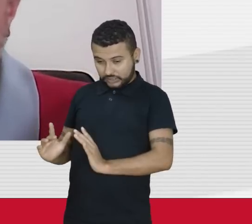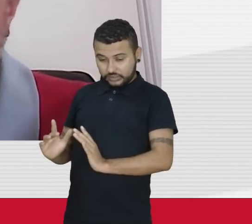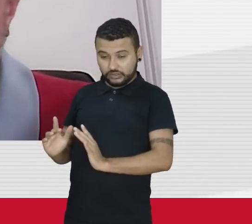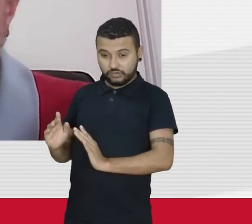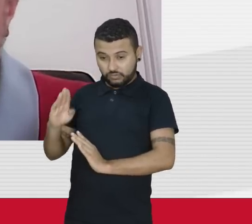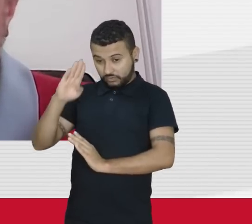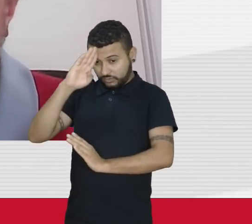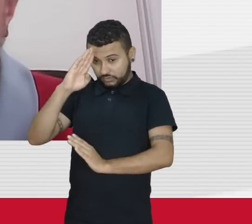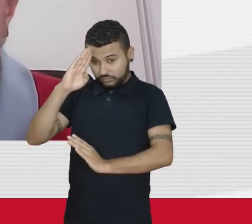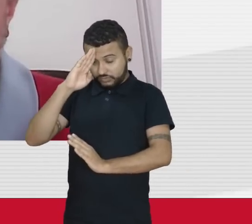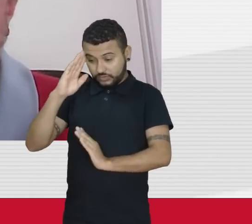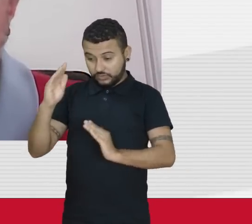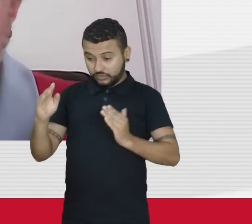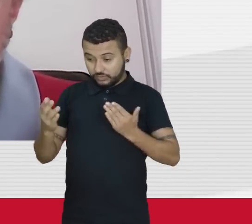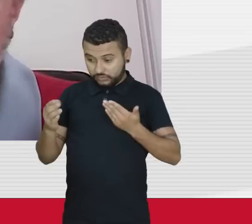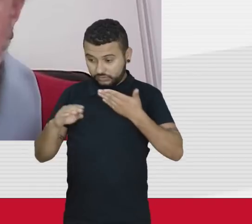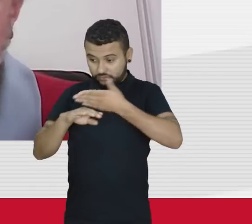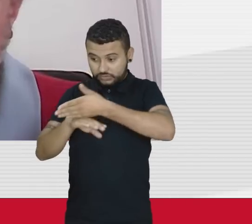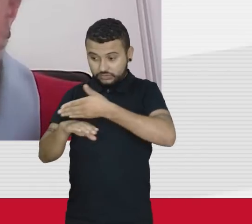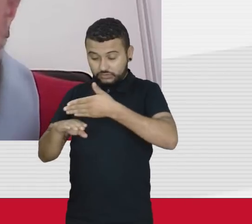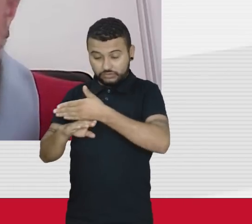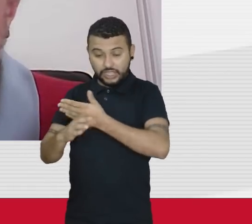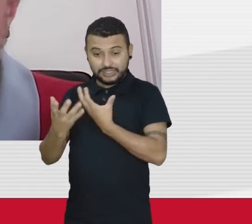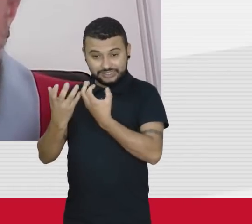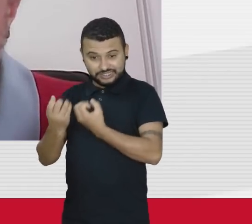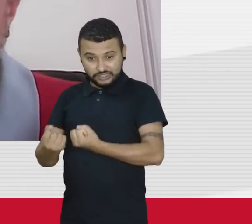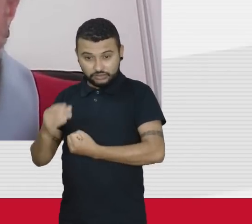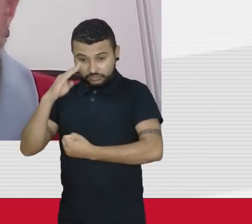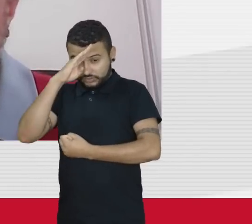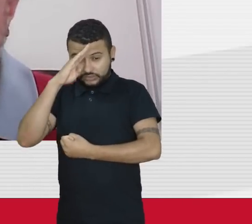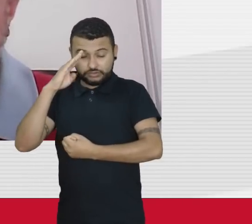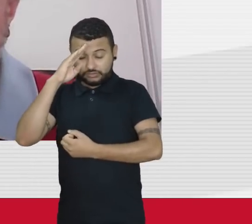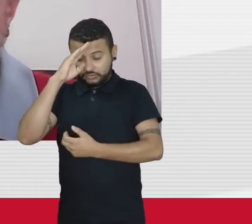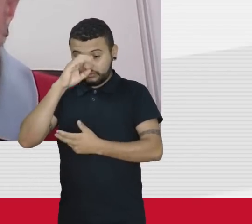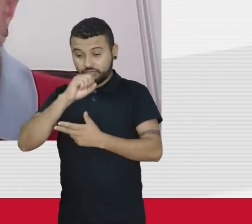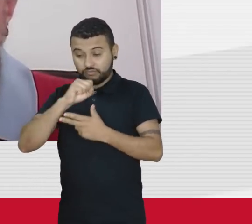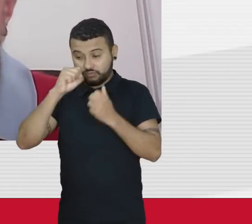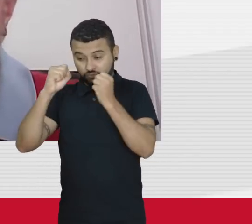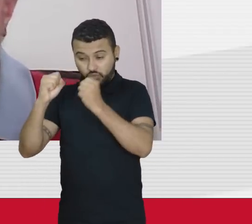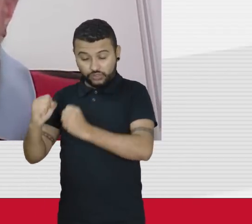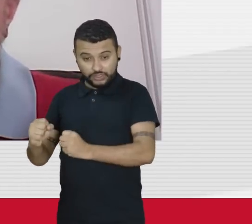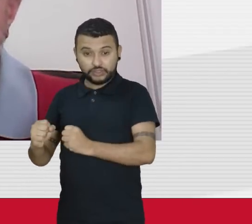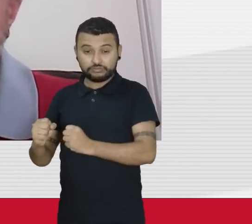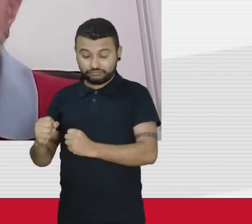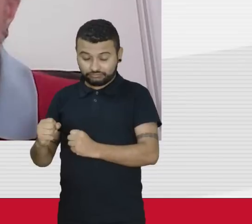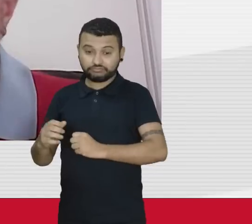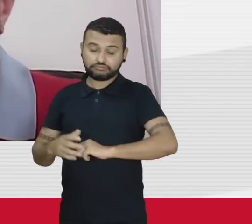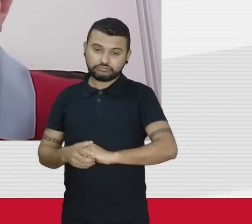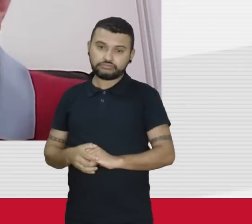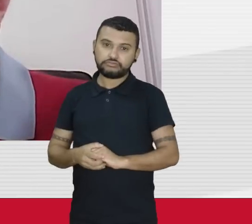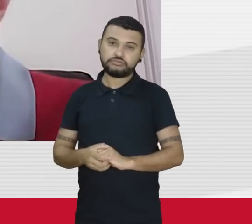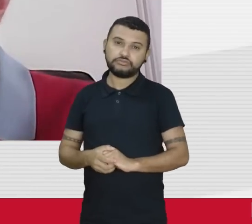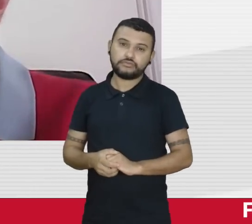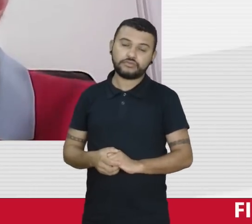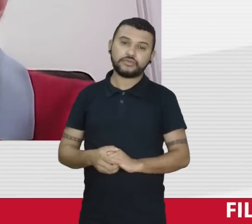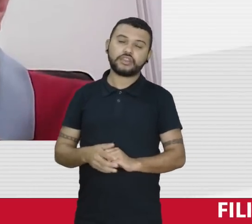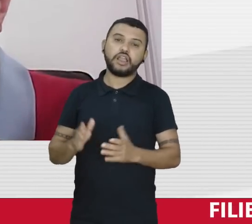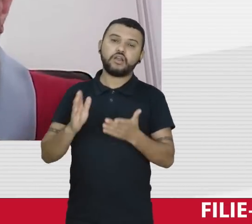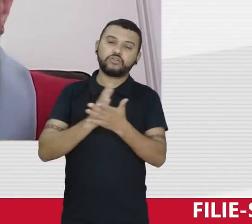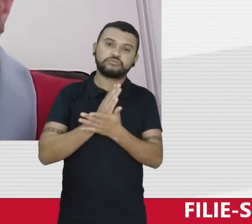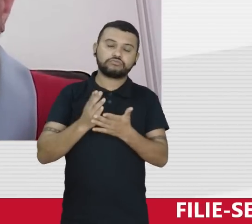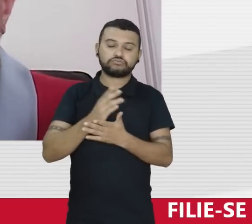vez no projeto Bolsonaro de poder, né? O caso dos que